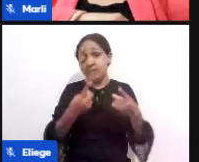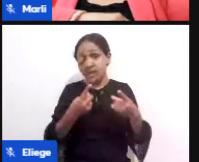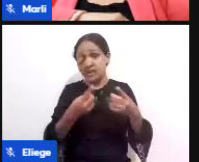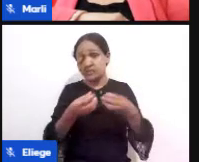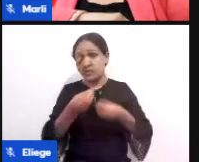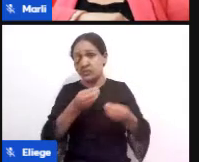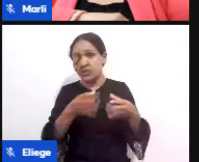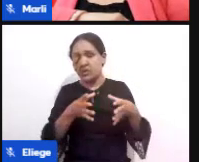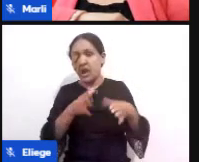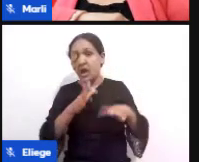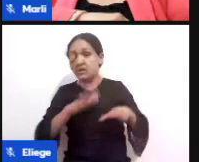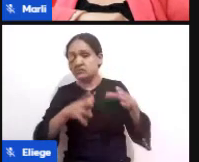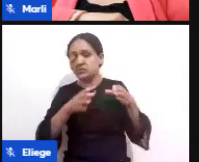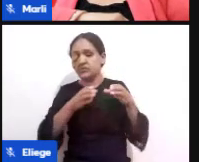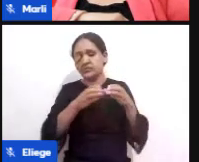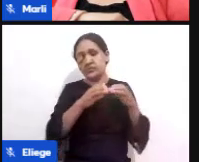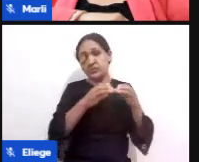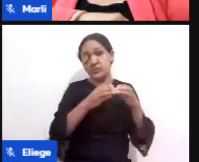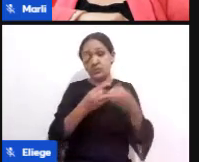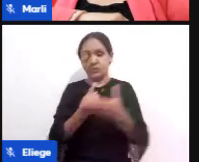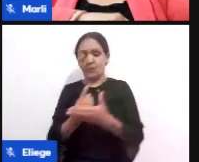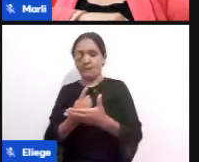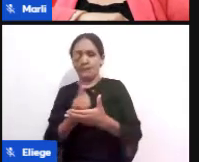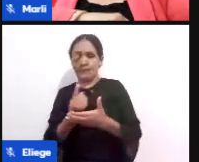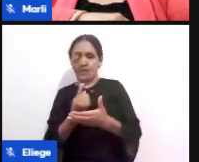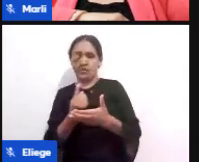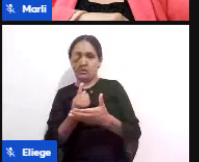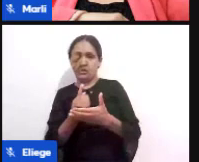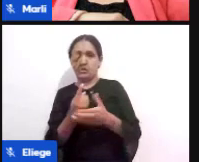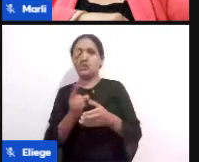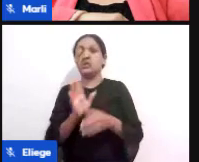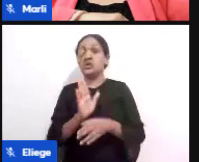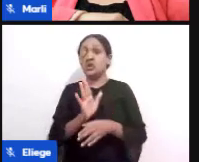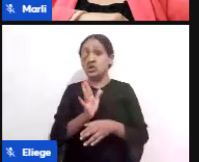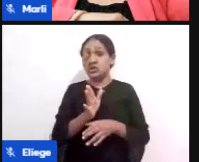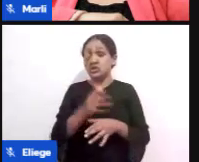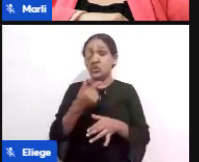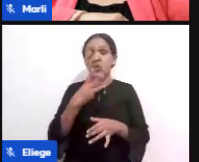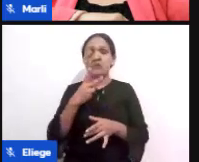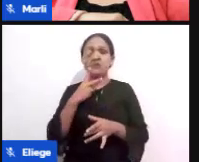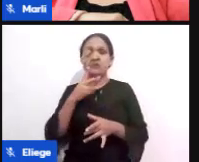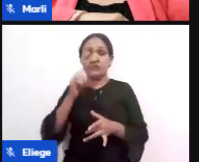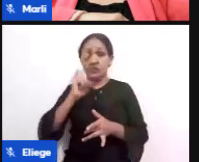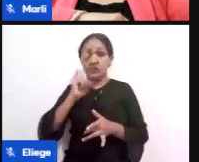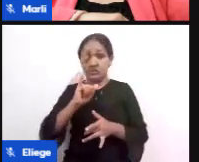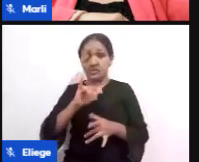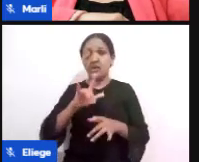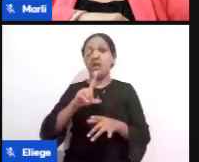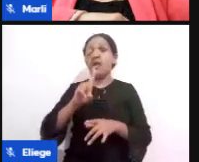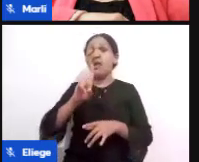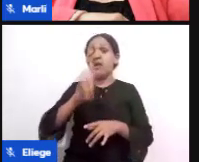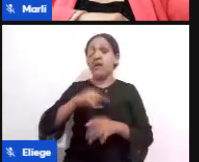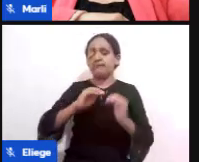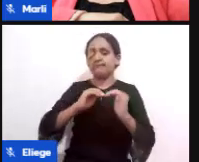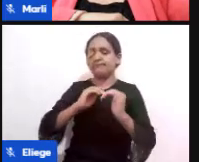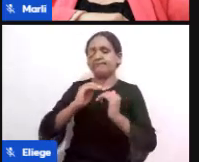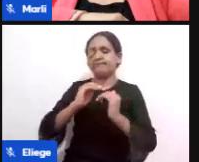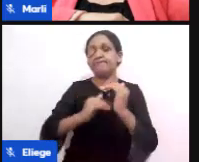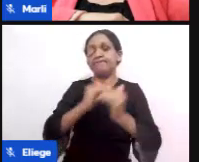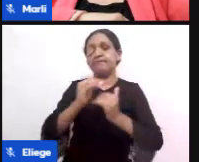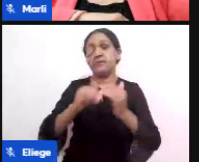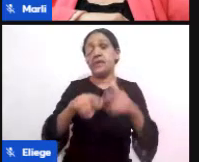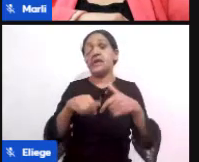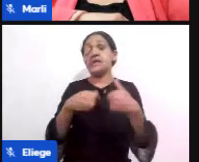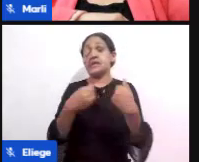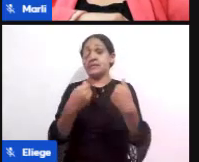nós já vimos, né, de acordo com Vygotsky. Então, é a fase de construção, que tem que acontecer